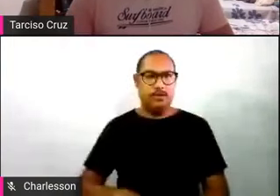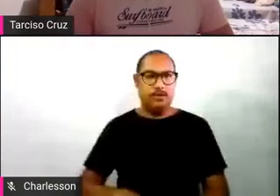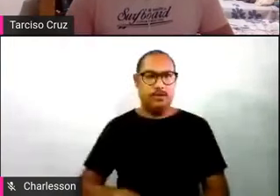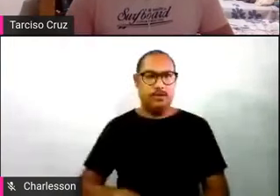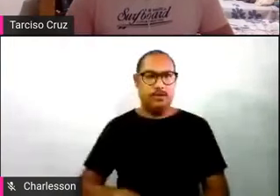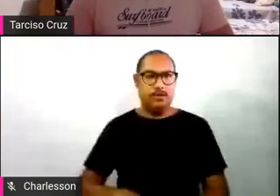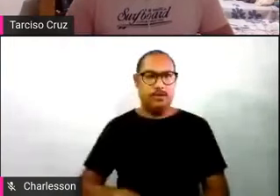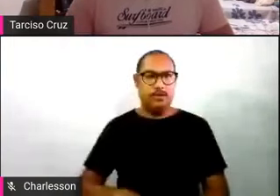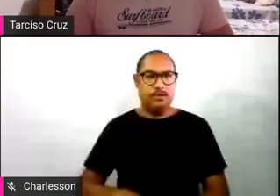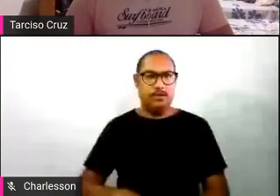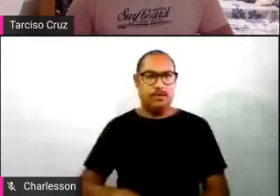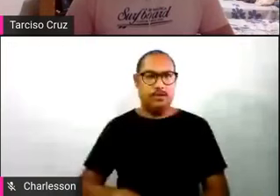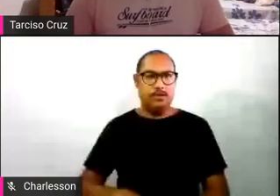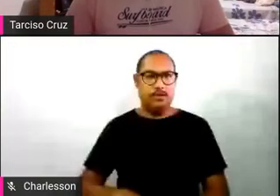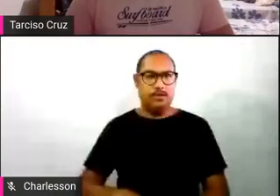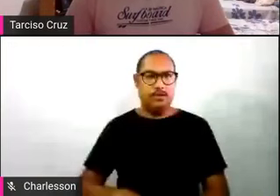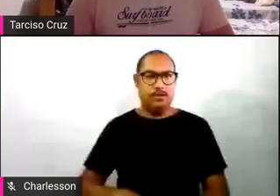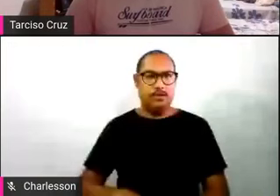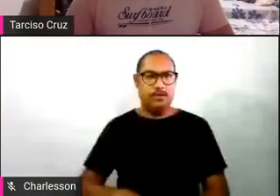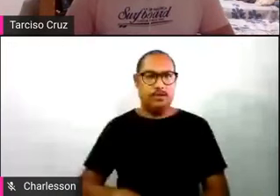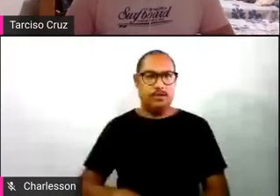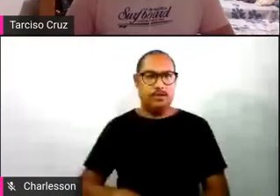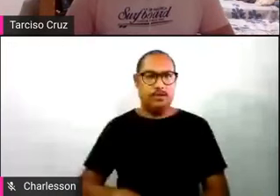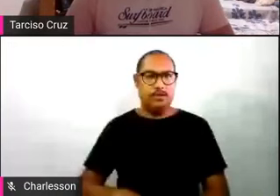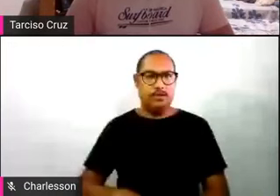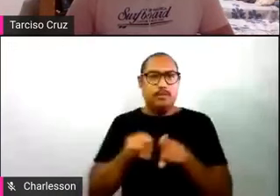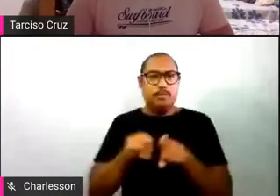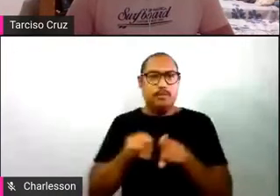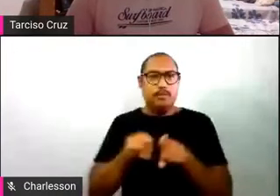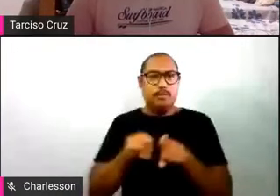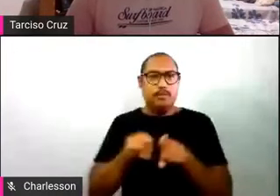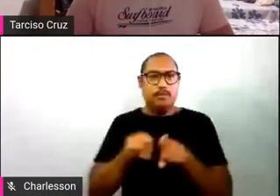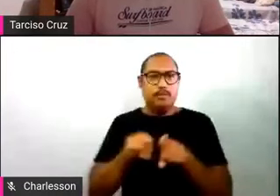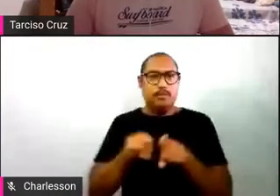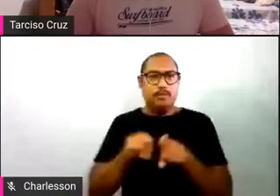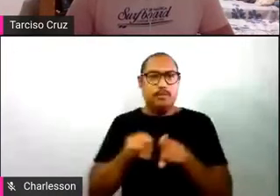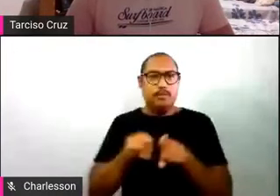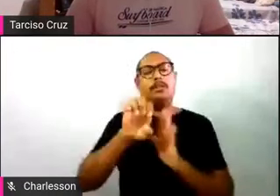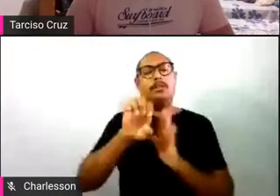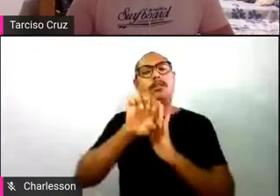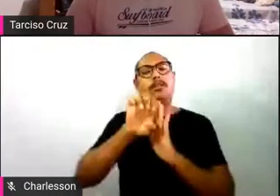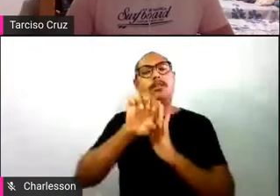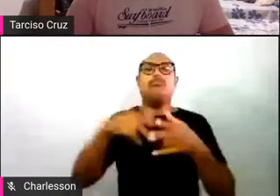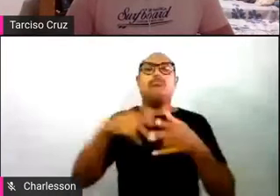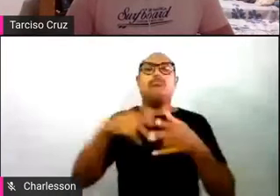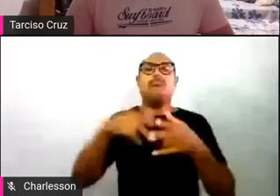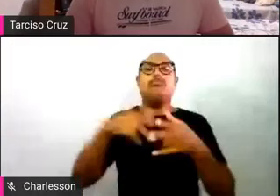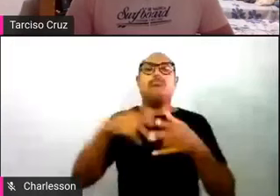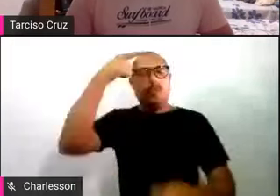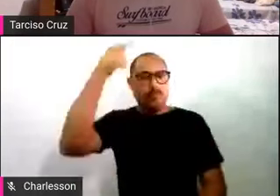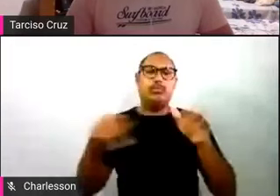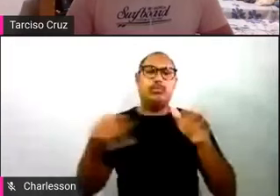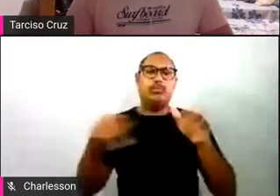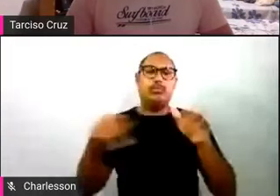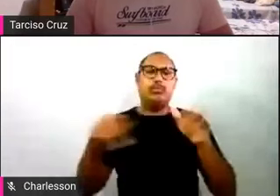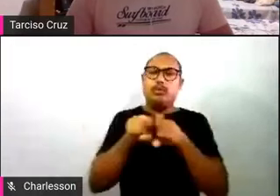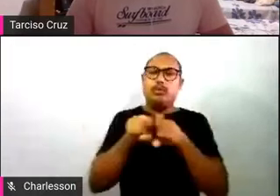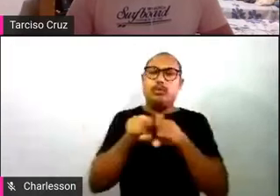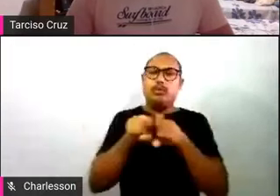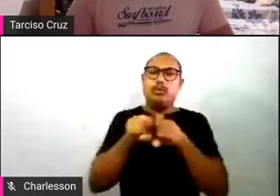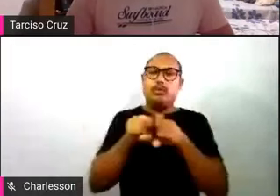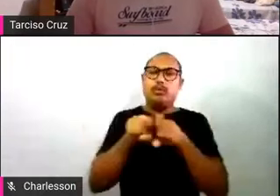da editora Novas Edições Acadêmicas. E para mediação dessa live, nós estamos convidando o Dr.